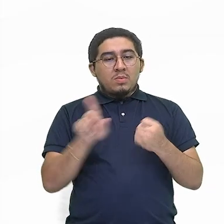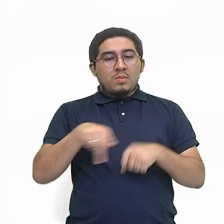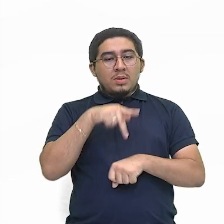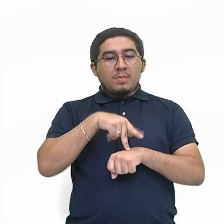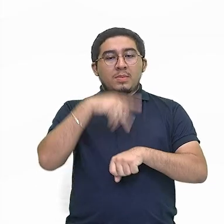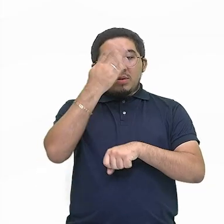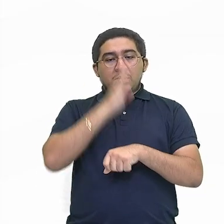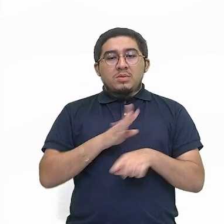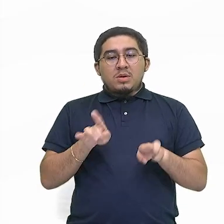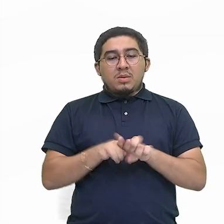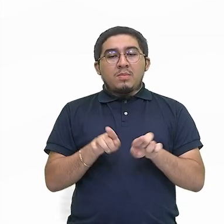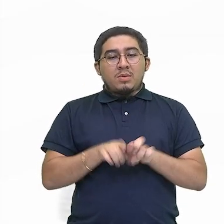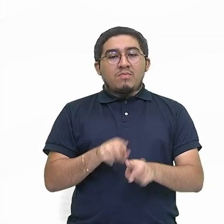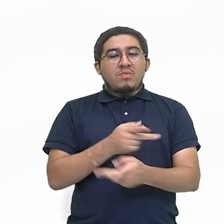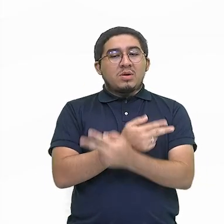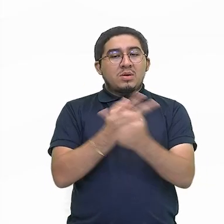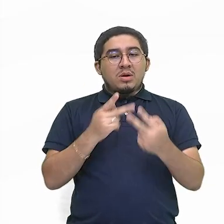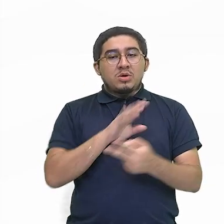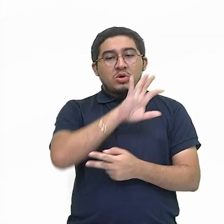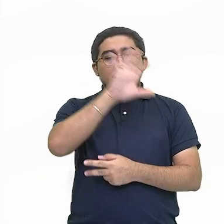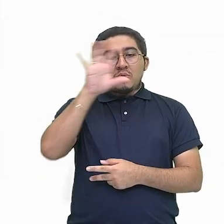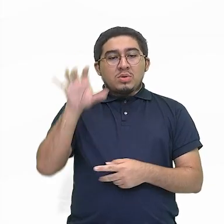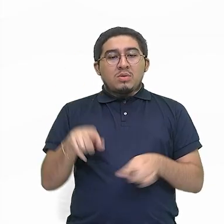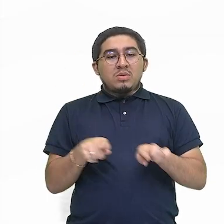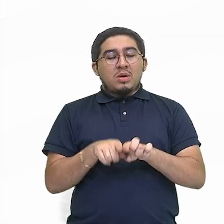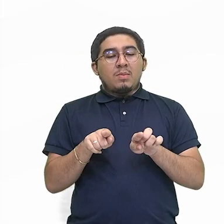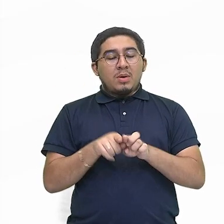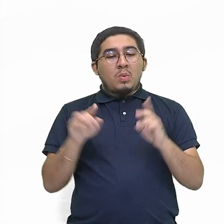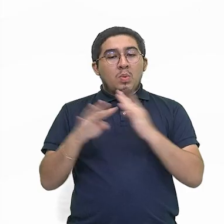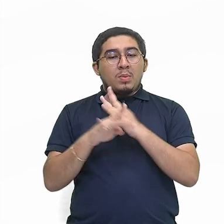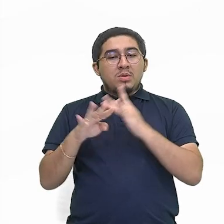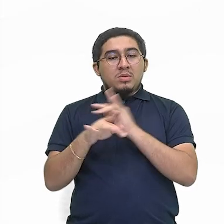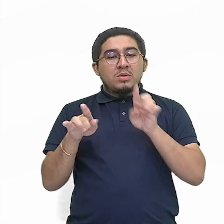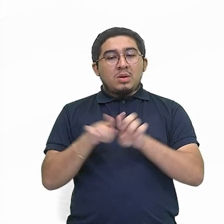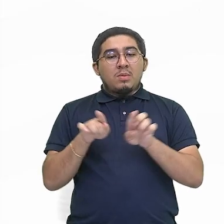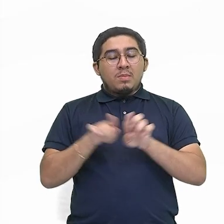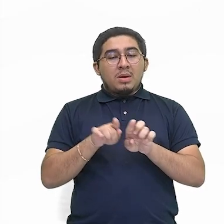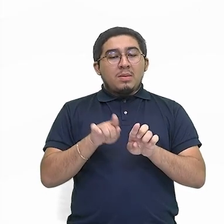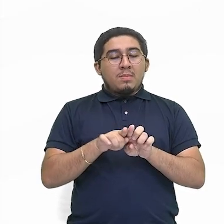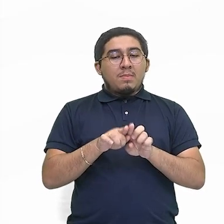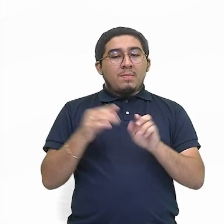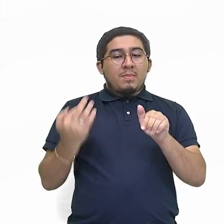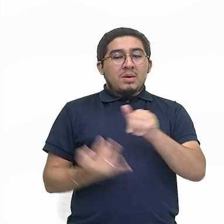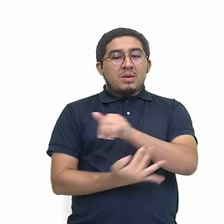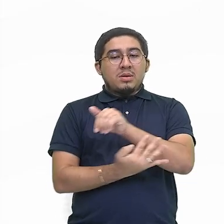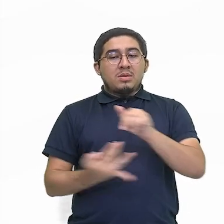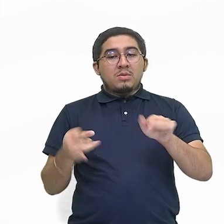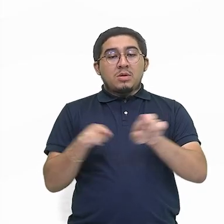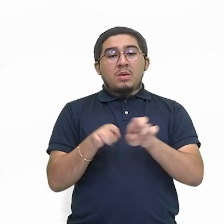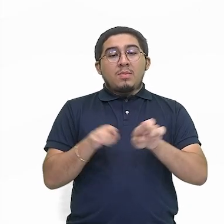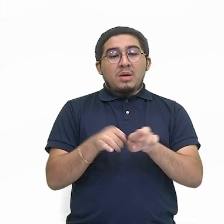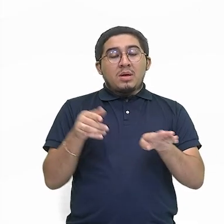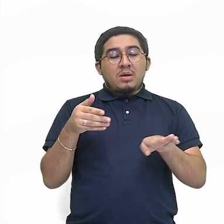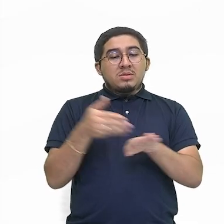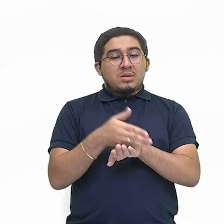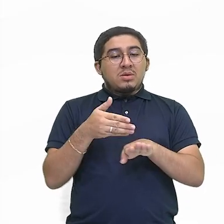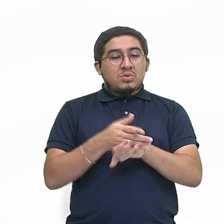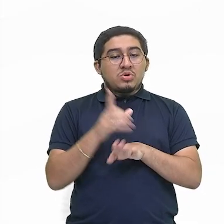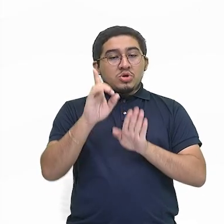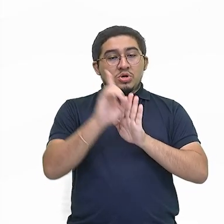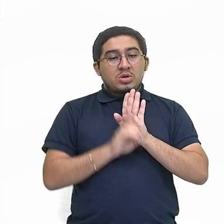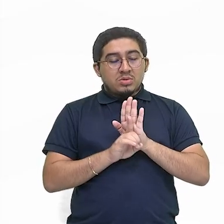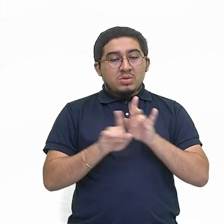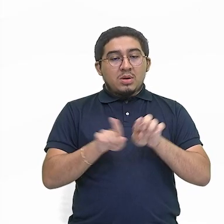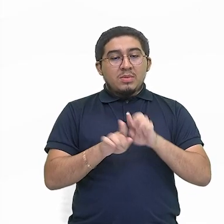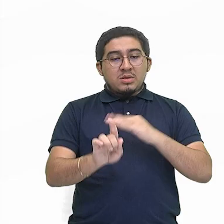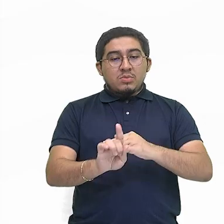Brasil, como desigualdades regionais, urbanização, migrações, acesso a direitos e